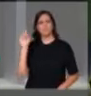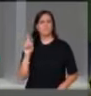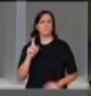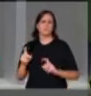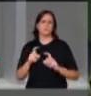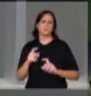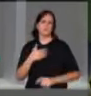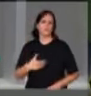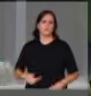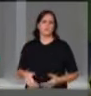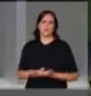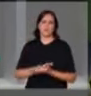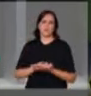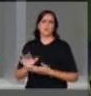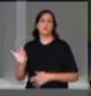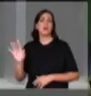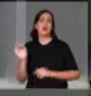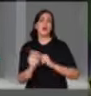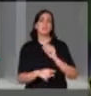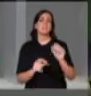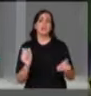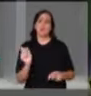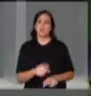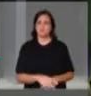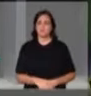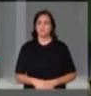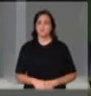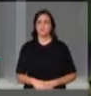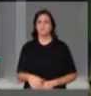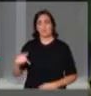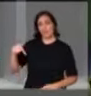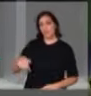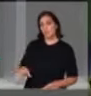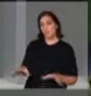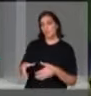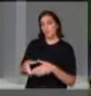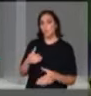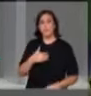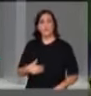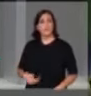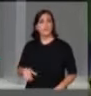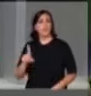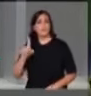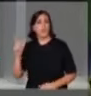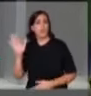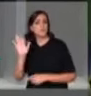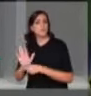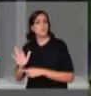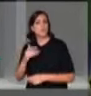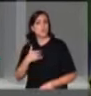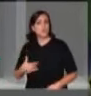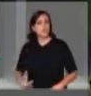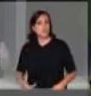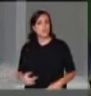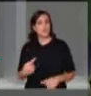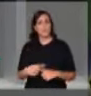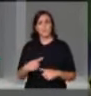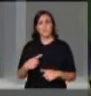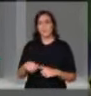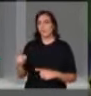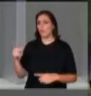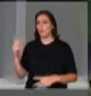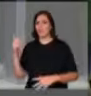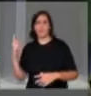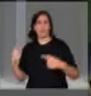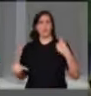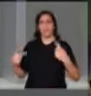só ataca. Nós temos uma bancada do governo que não consegue ajudar nem o governo a governar, porque ela faz oposição a ela